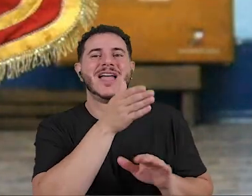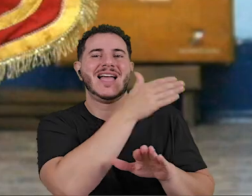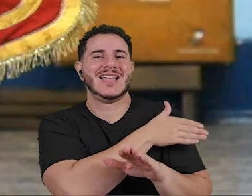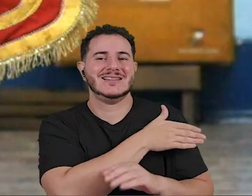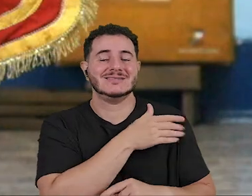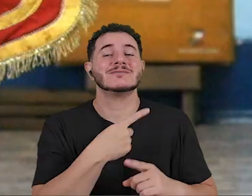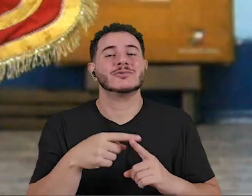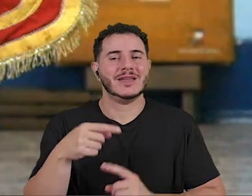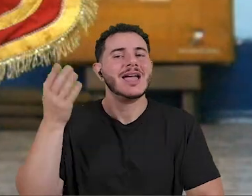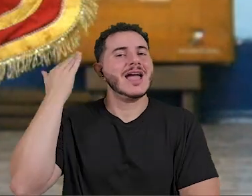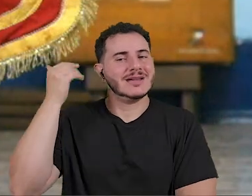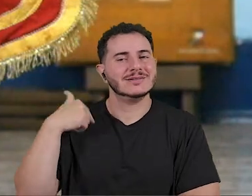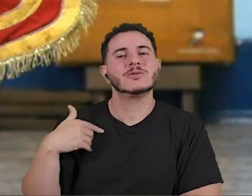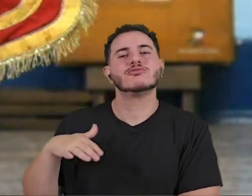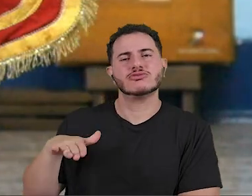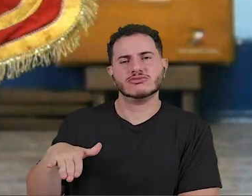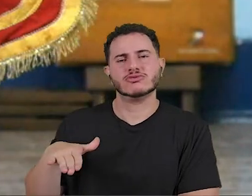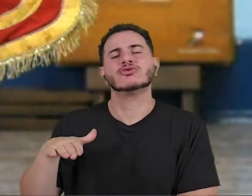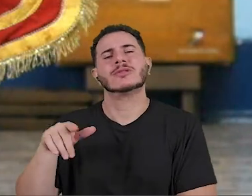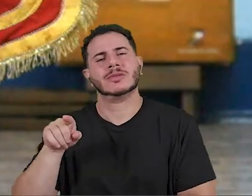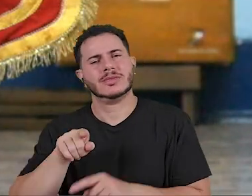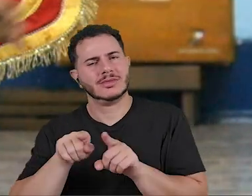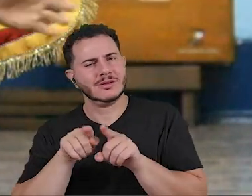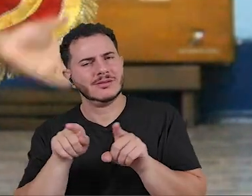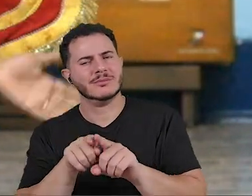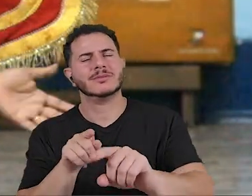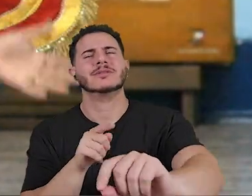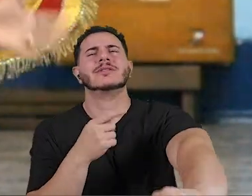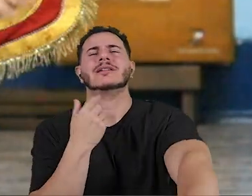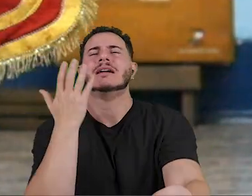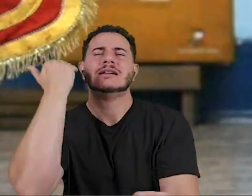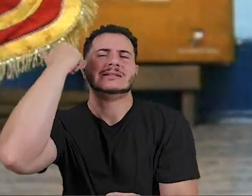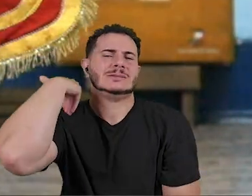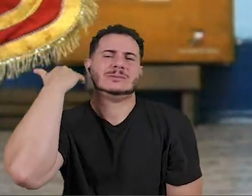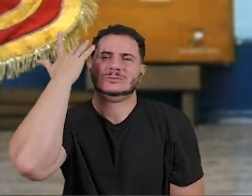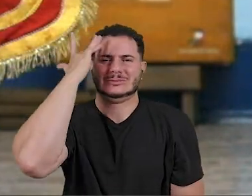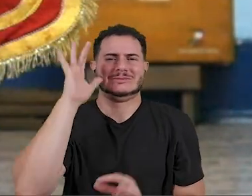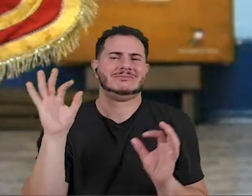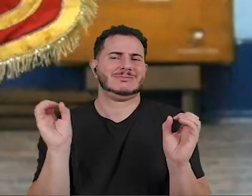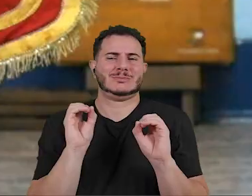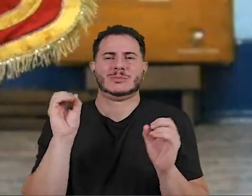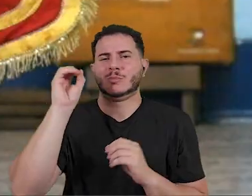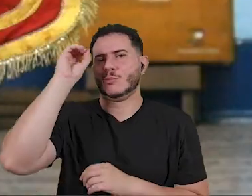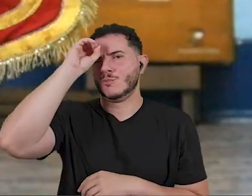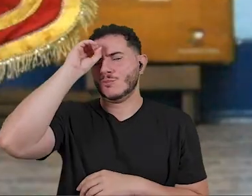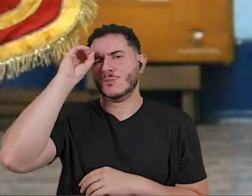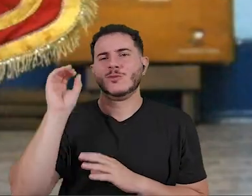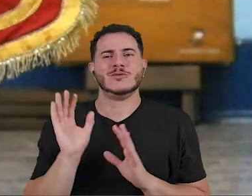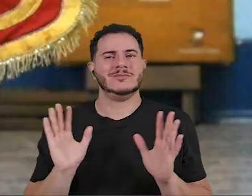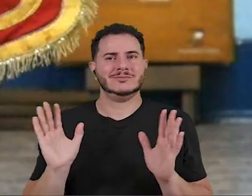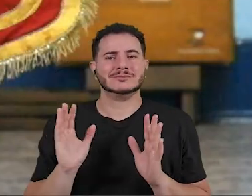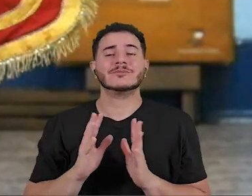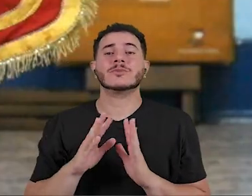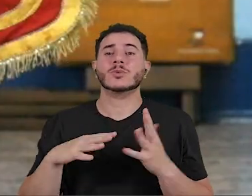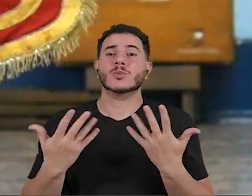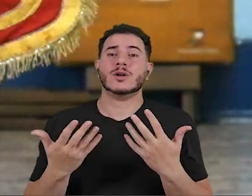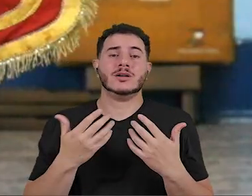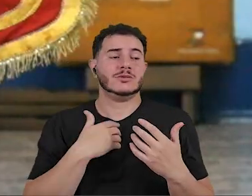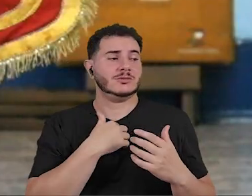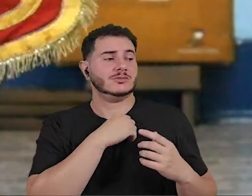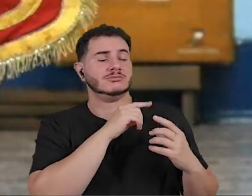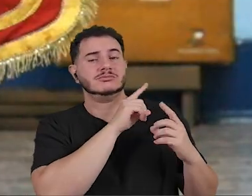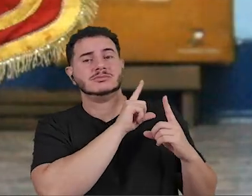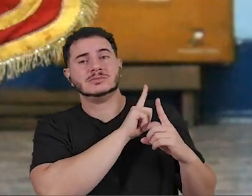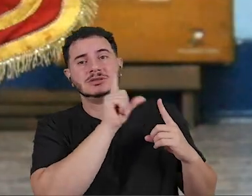dizer nada, quando saímos, né, do Leão Coroado, eu me coloco até nisso, só saí do Leão Coroado, quem era eu,